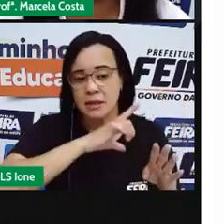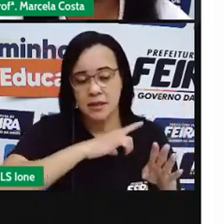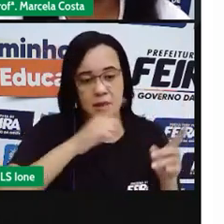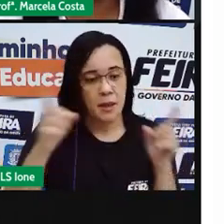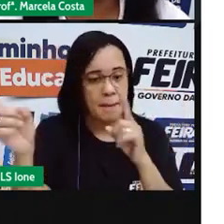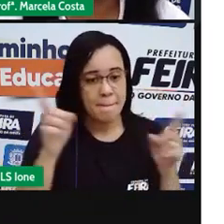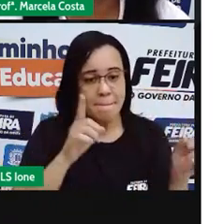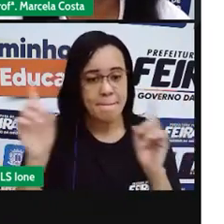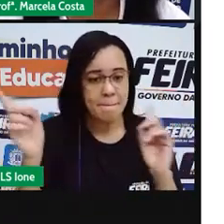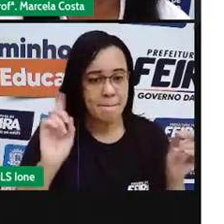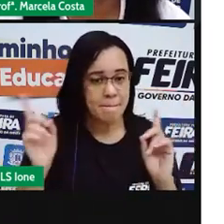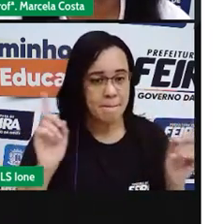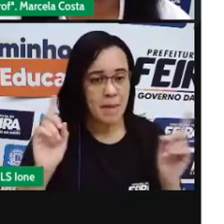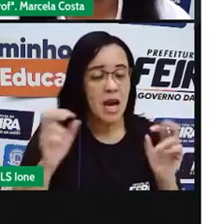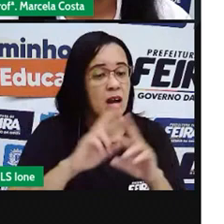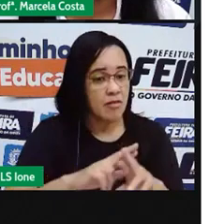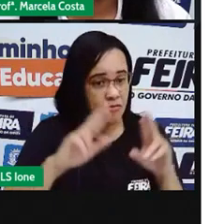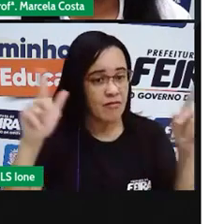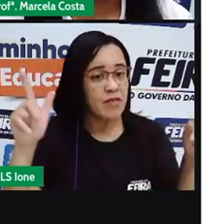onça.